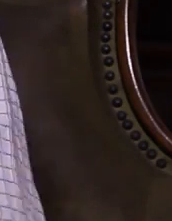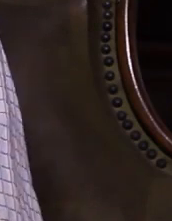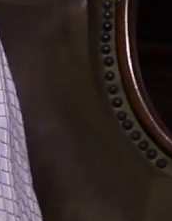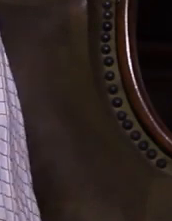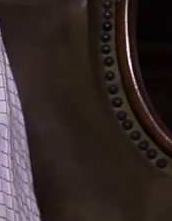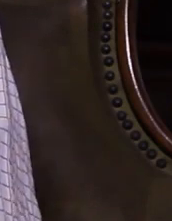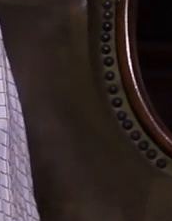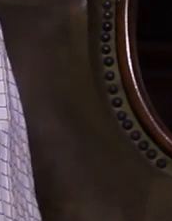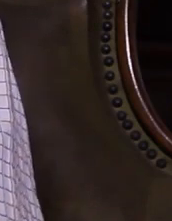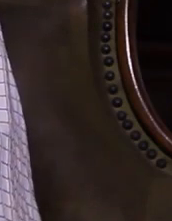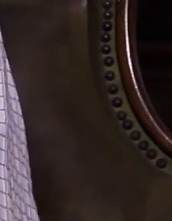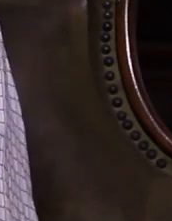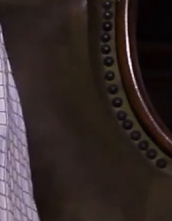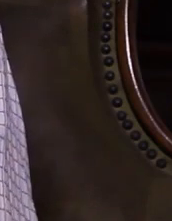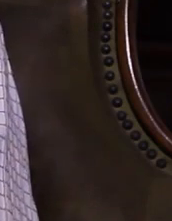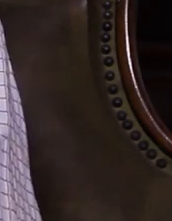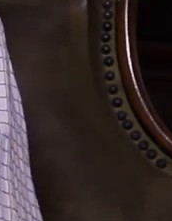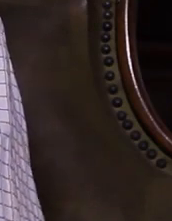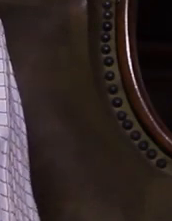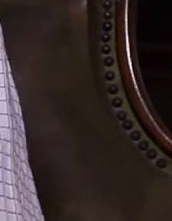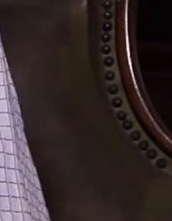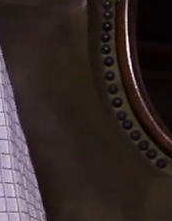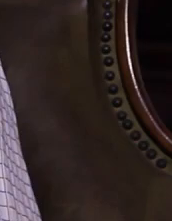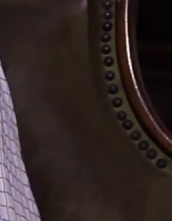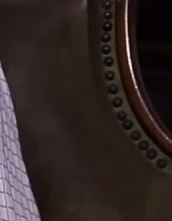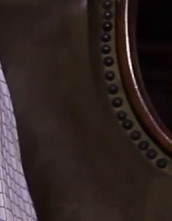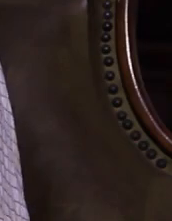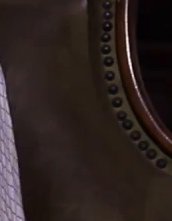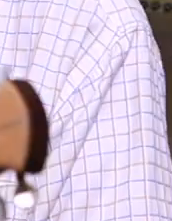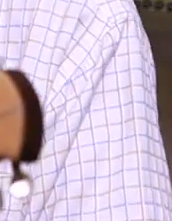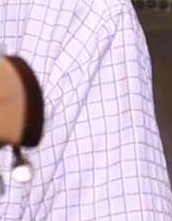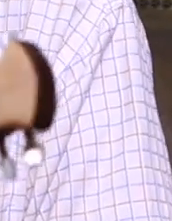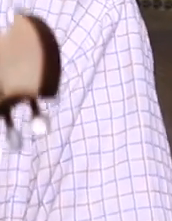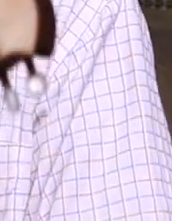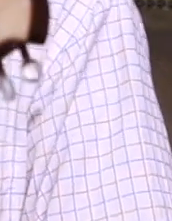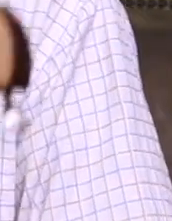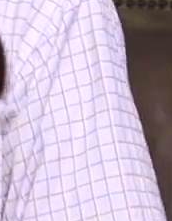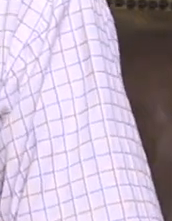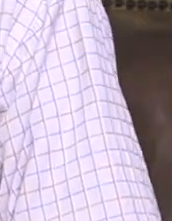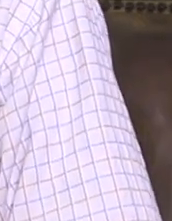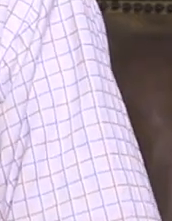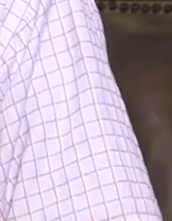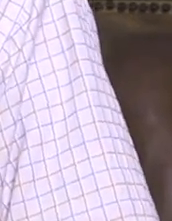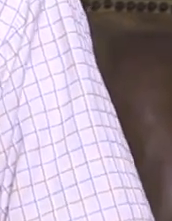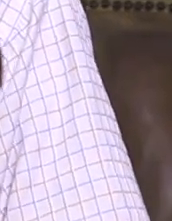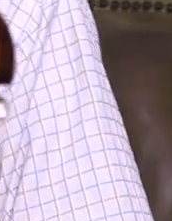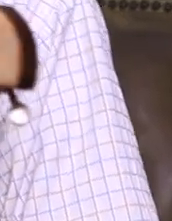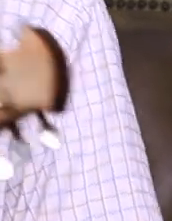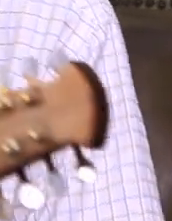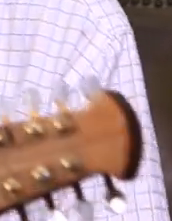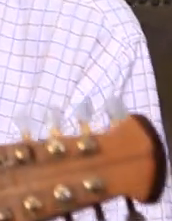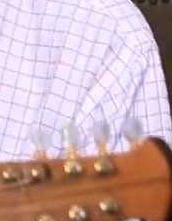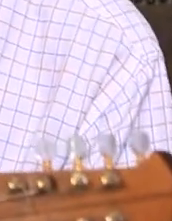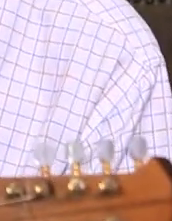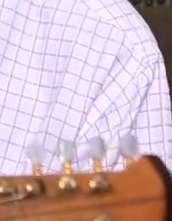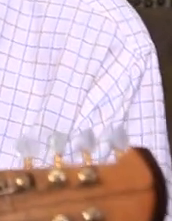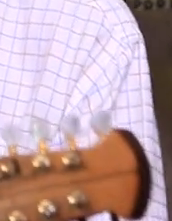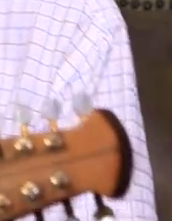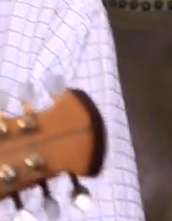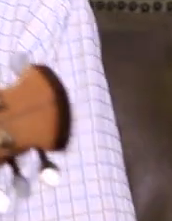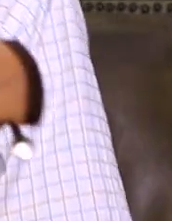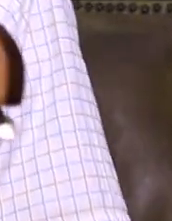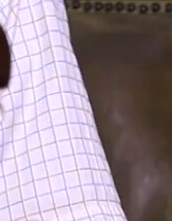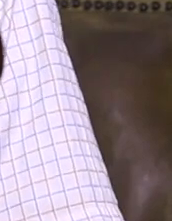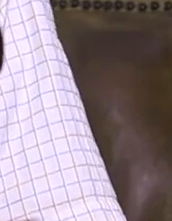tenho com alguns músicos convidados. Joel e Márcio.